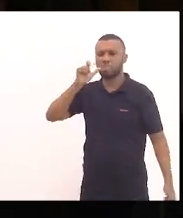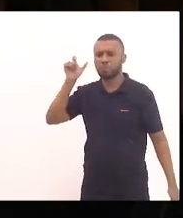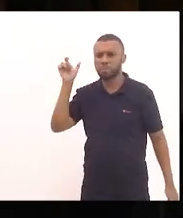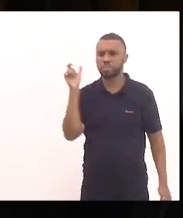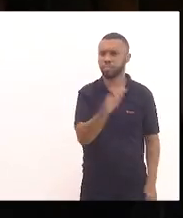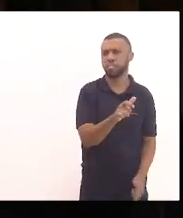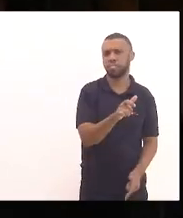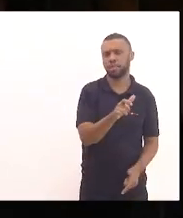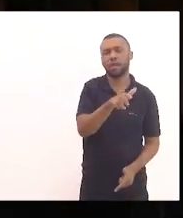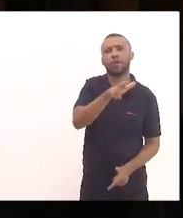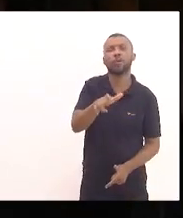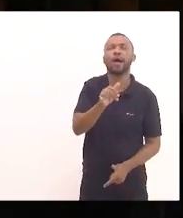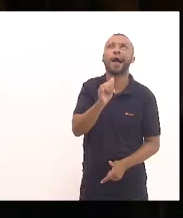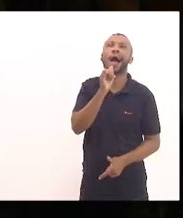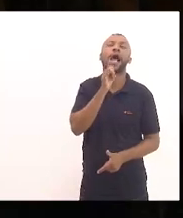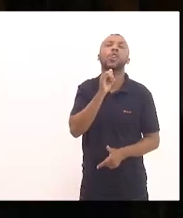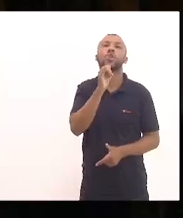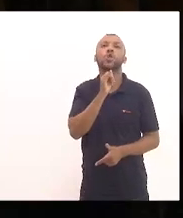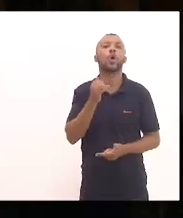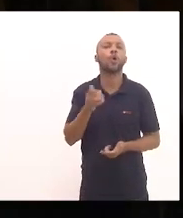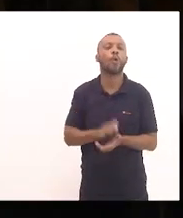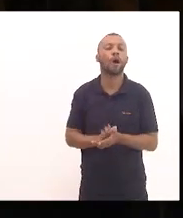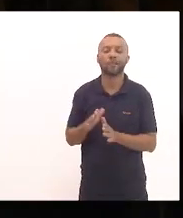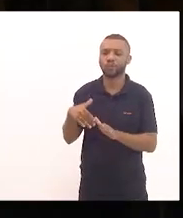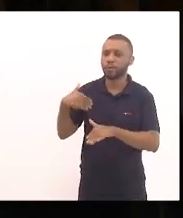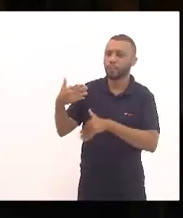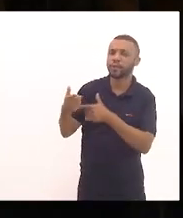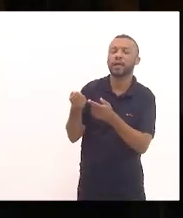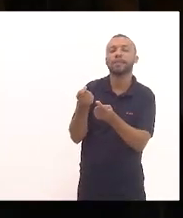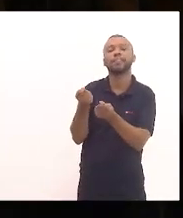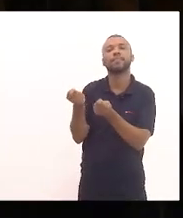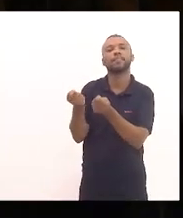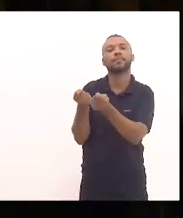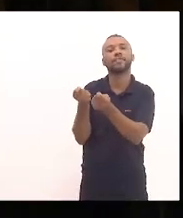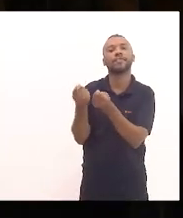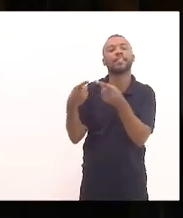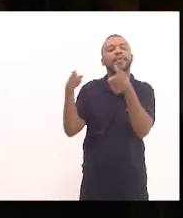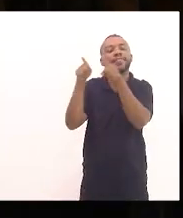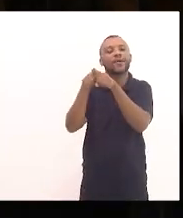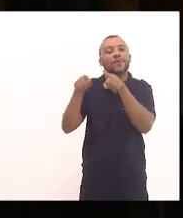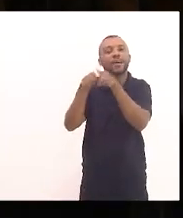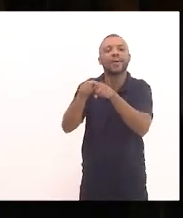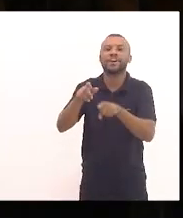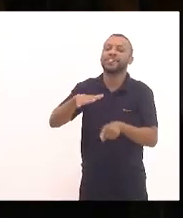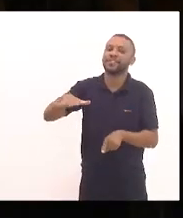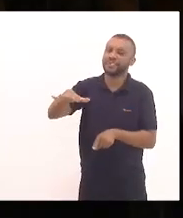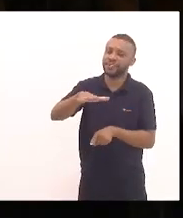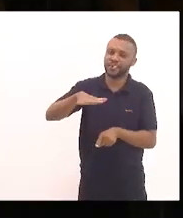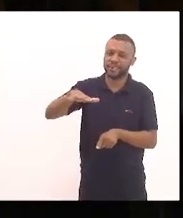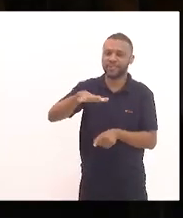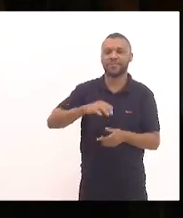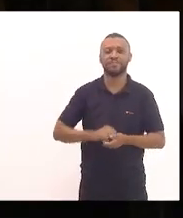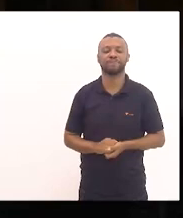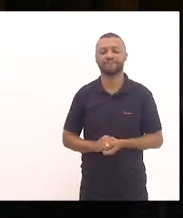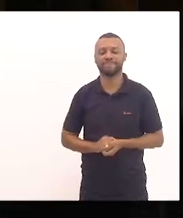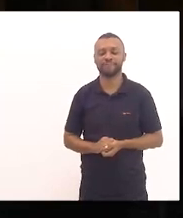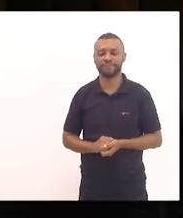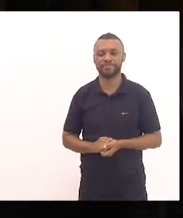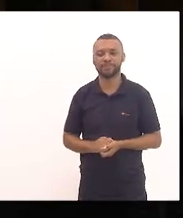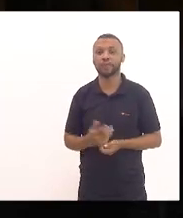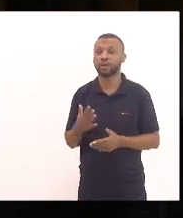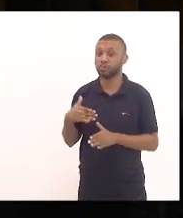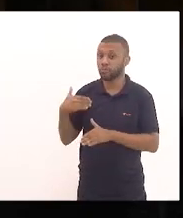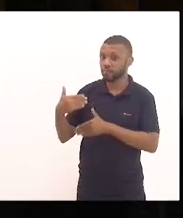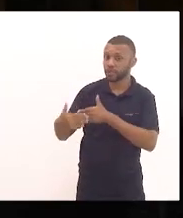à toa, num processo de militarização também do campo, né? Num processo de